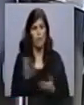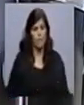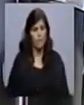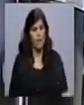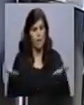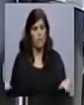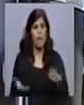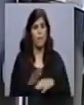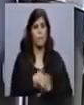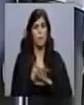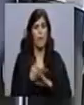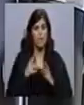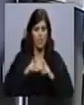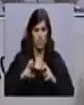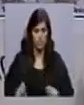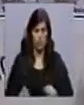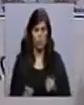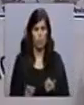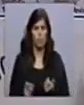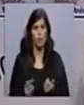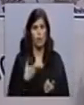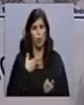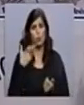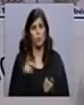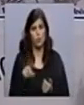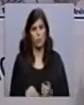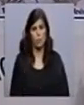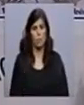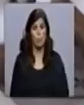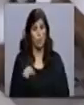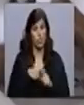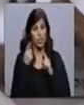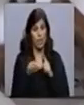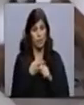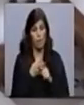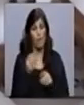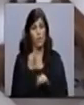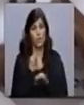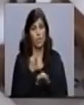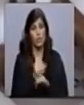mais a investigação e aos doutoramentos. Este ano comemoram-se os 150